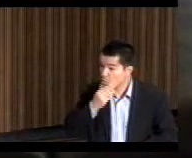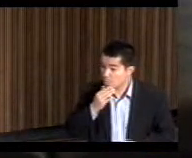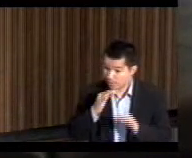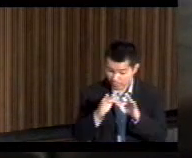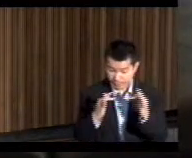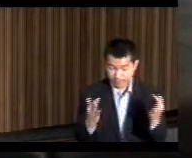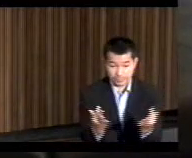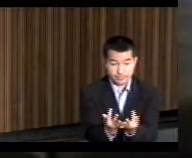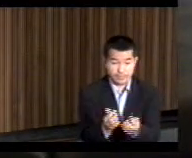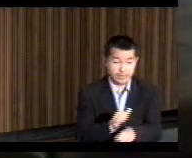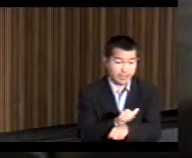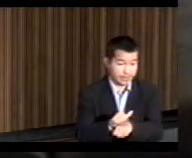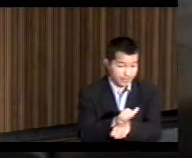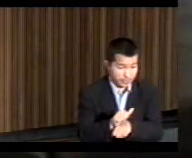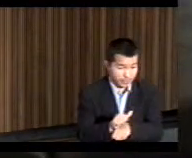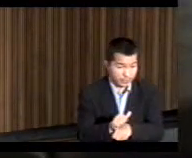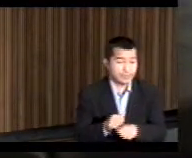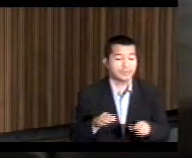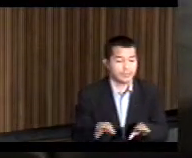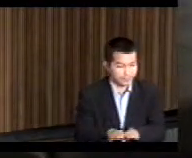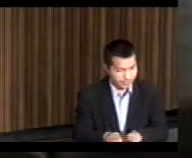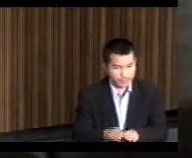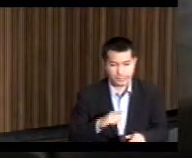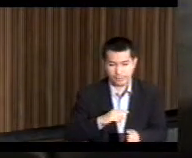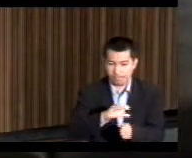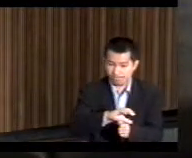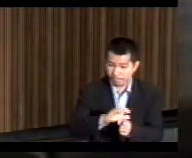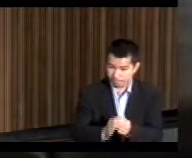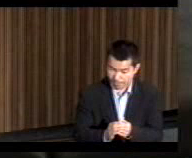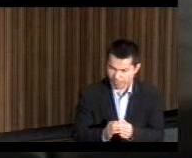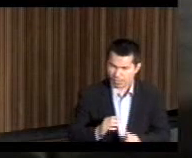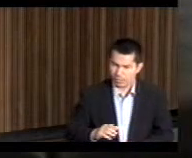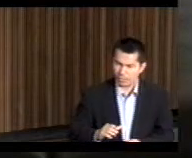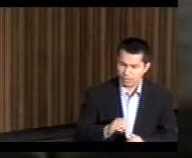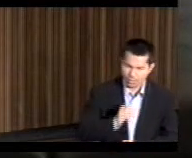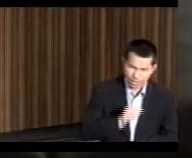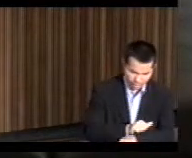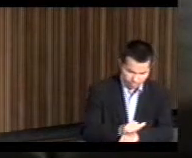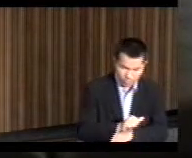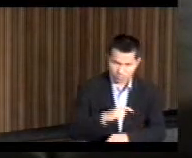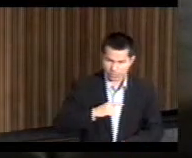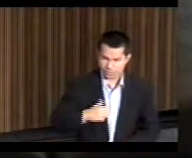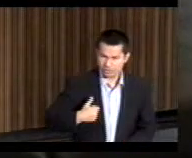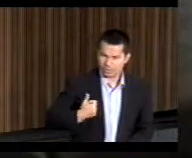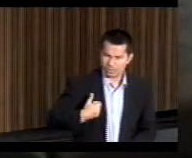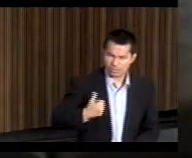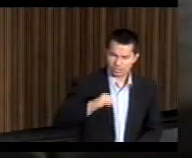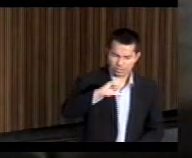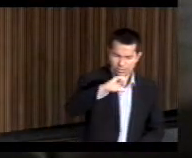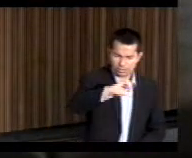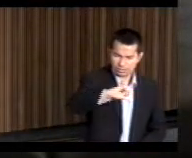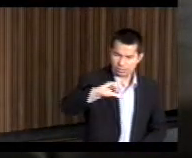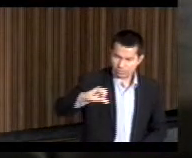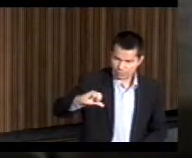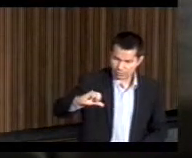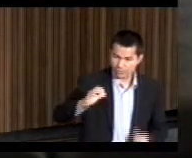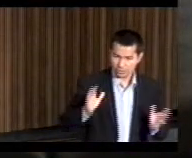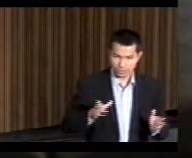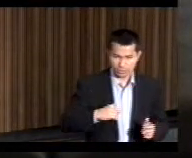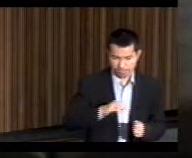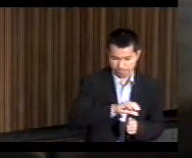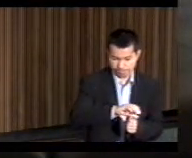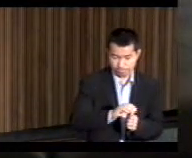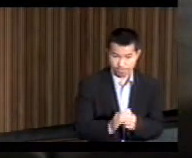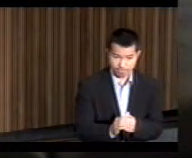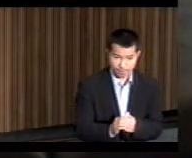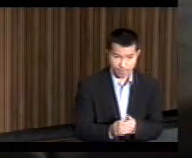que tinham sido comprados de estrangeiros. Abraão tinha 99 anos quando foi